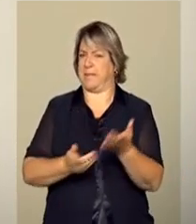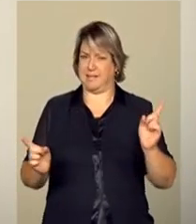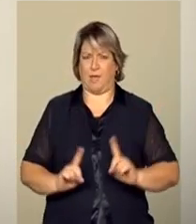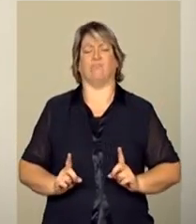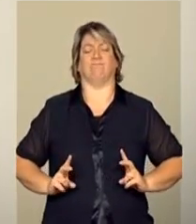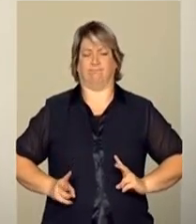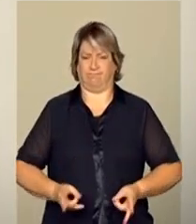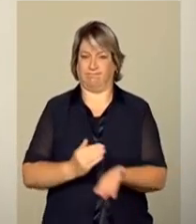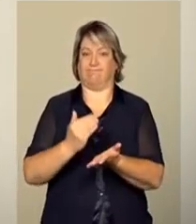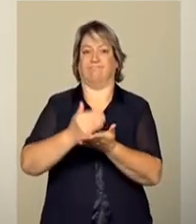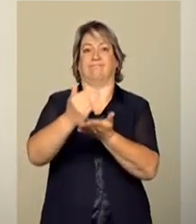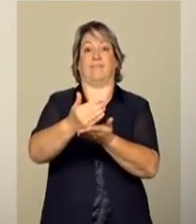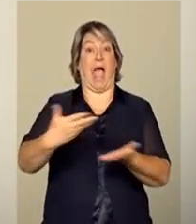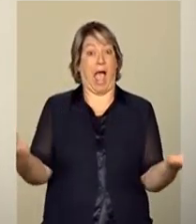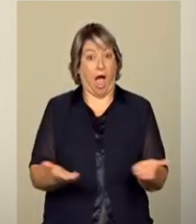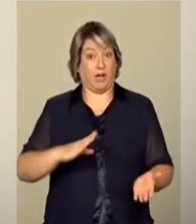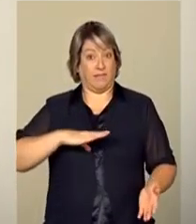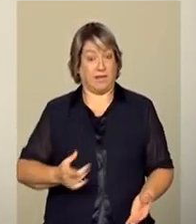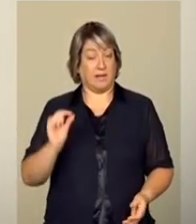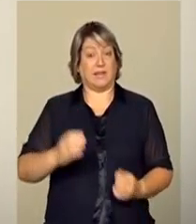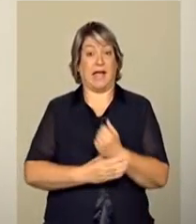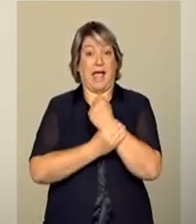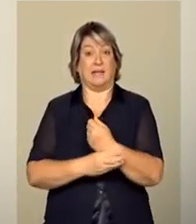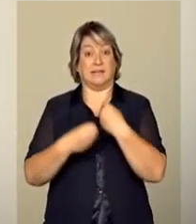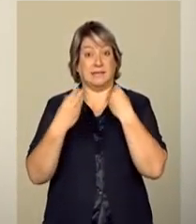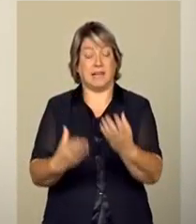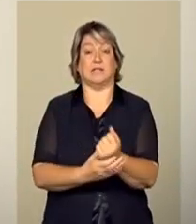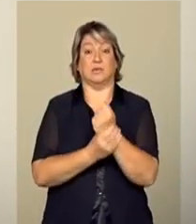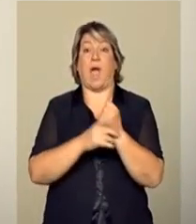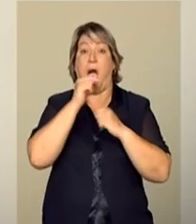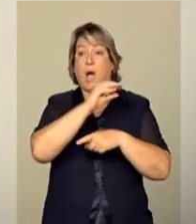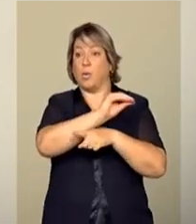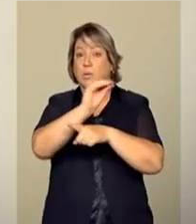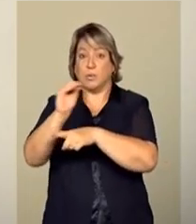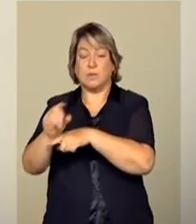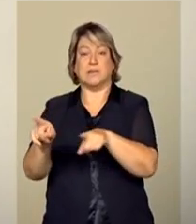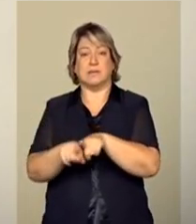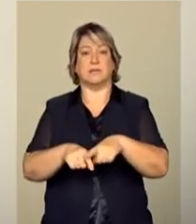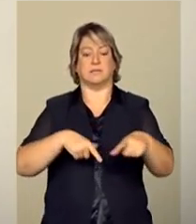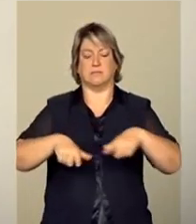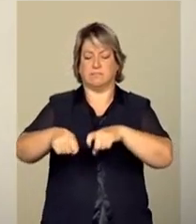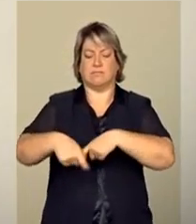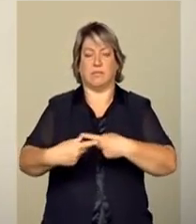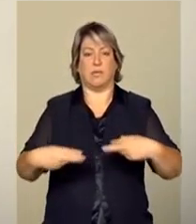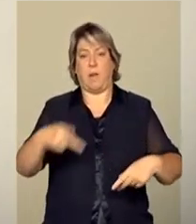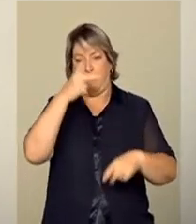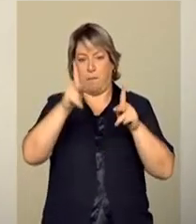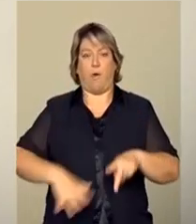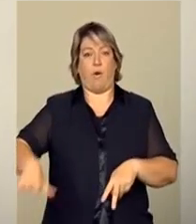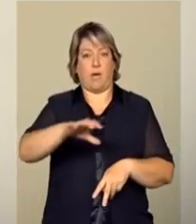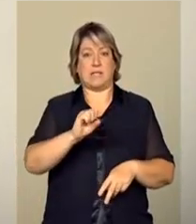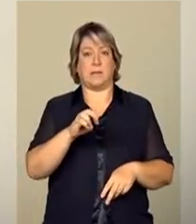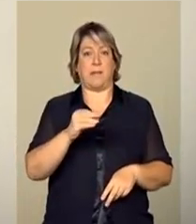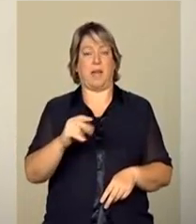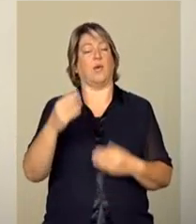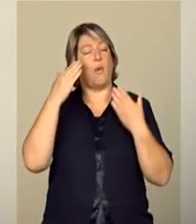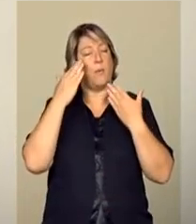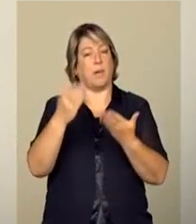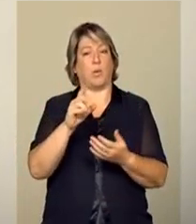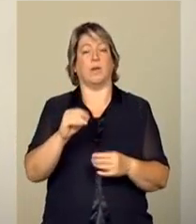Luciano o nosso desafio é garantir segurança e hídrica e segurança produtiva a população do semiário Obrigada